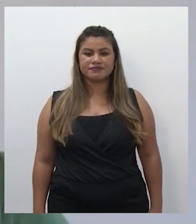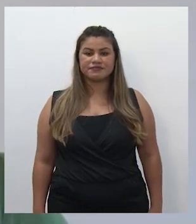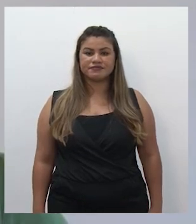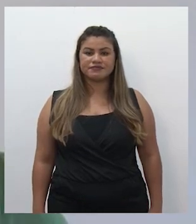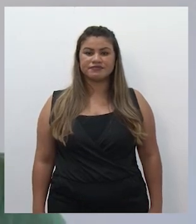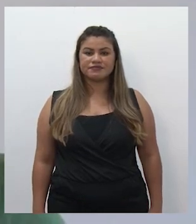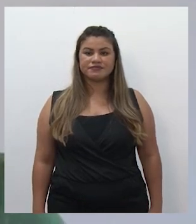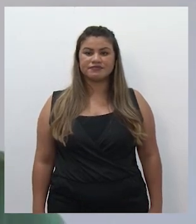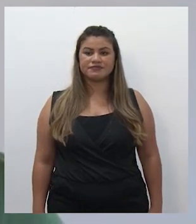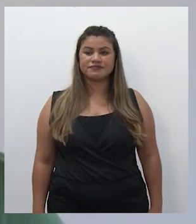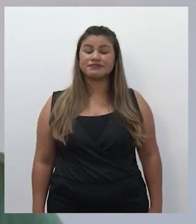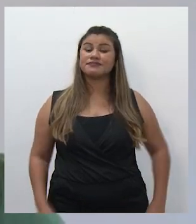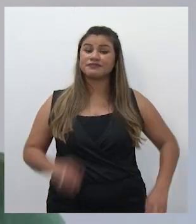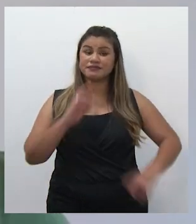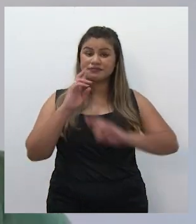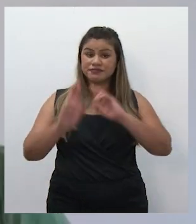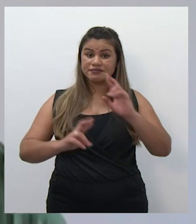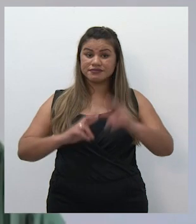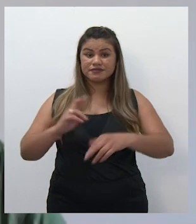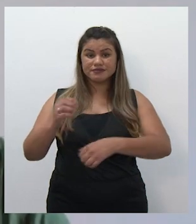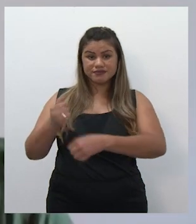Isso aqui apareceram algumas